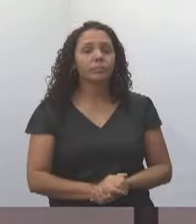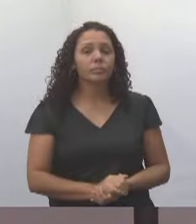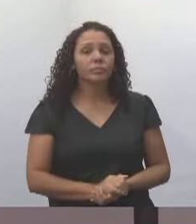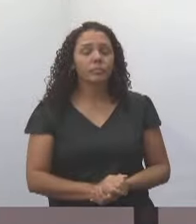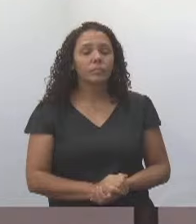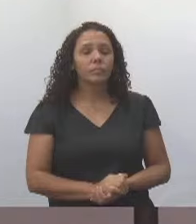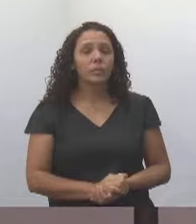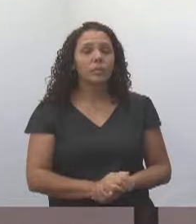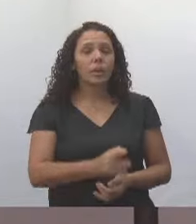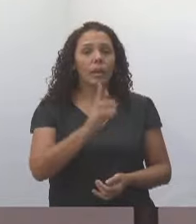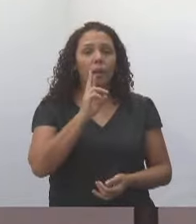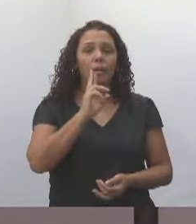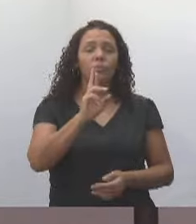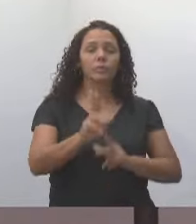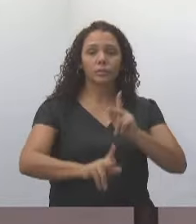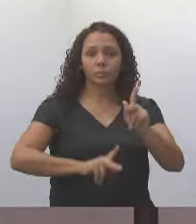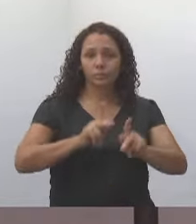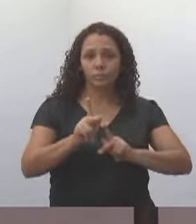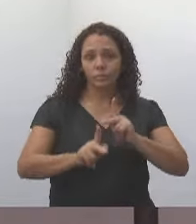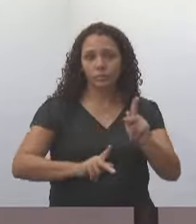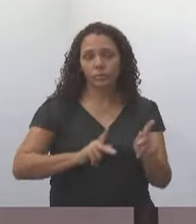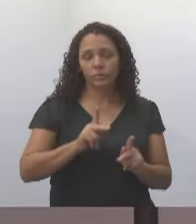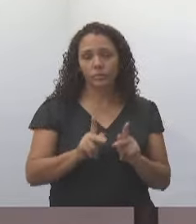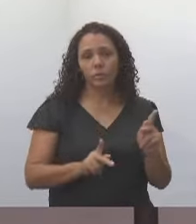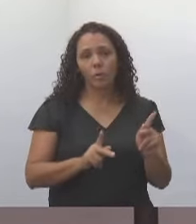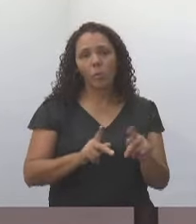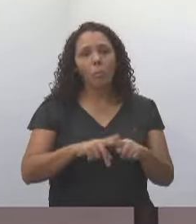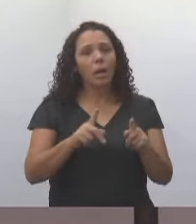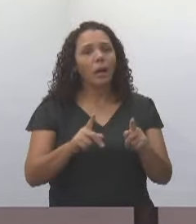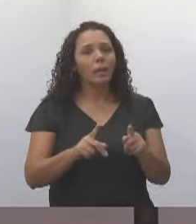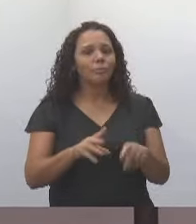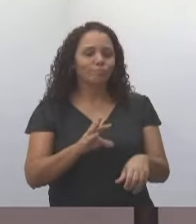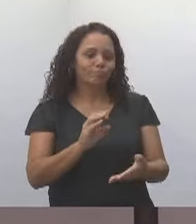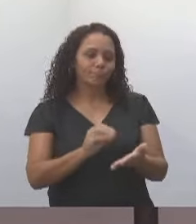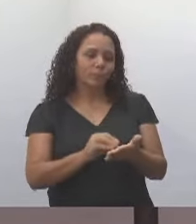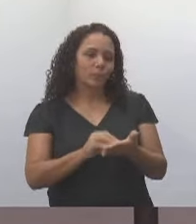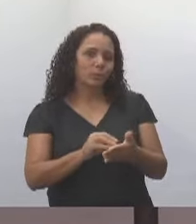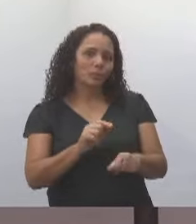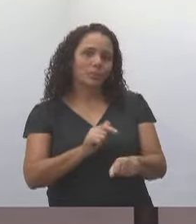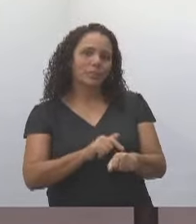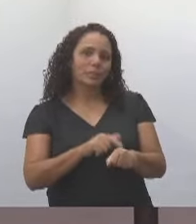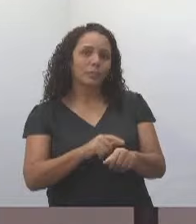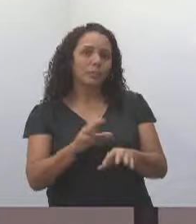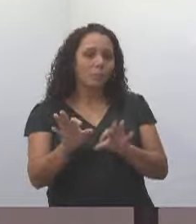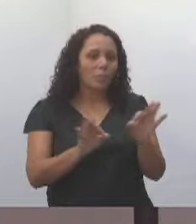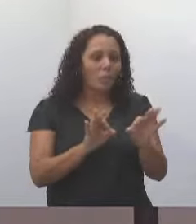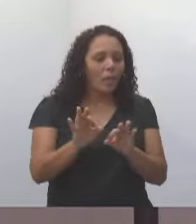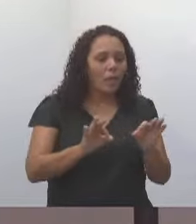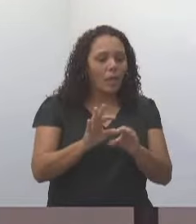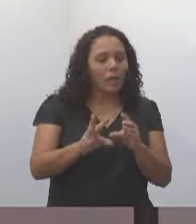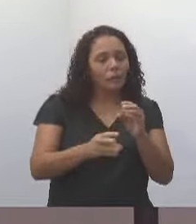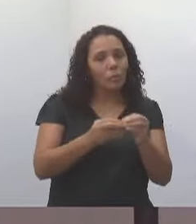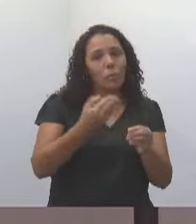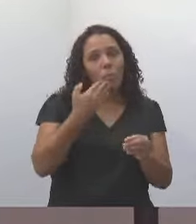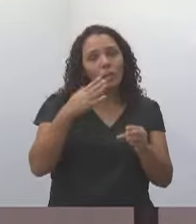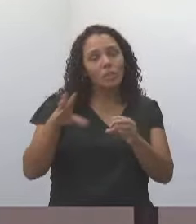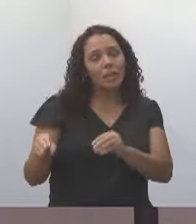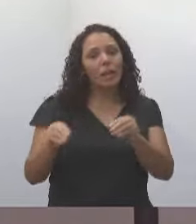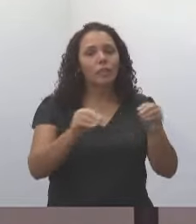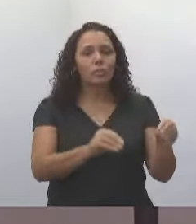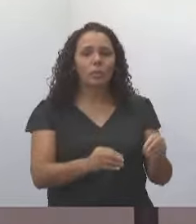resposta à população e não tive tempo de fazer a emenda gostaria de fazer o adiamento por uma sessão